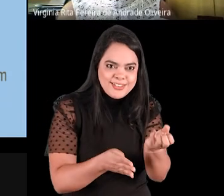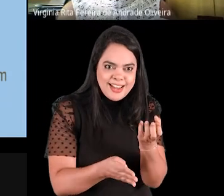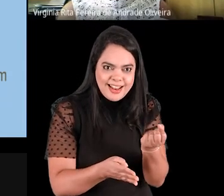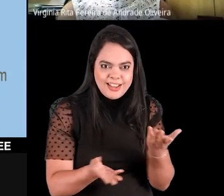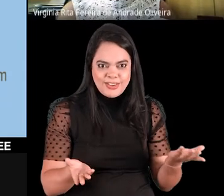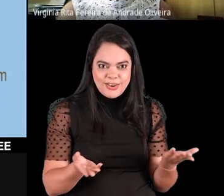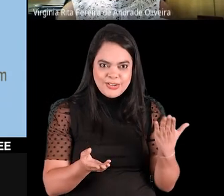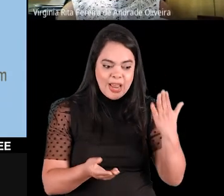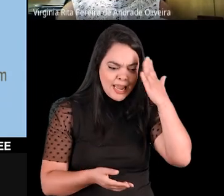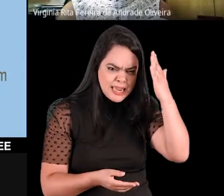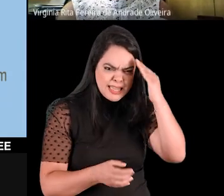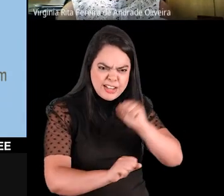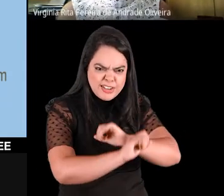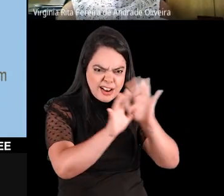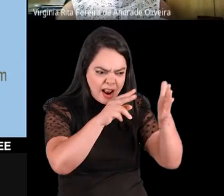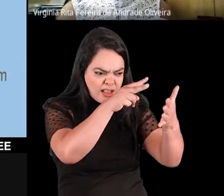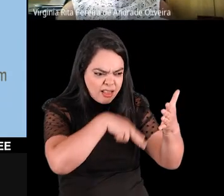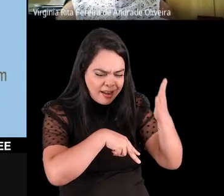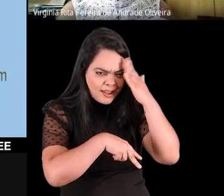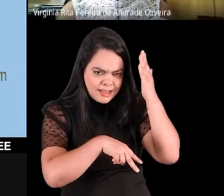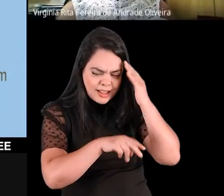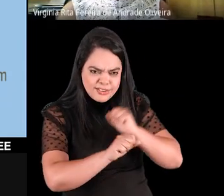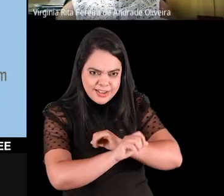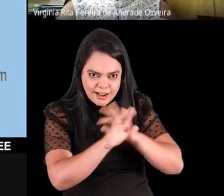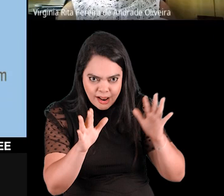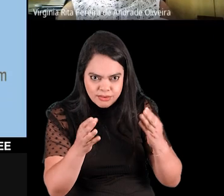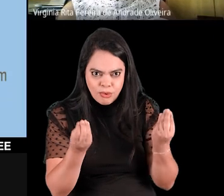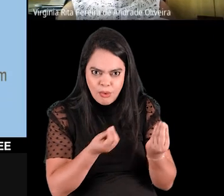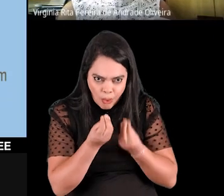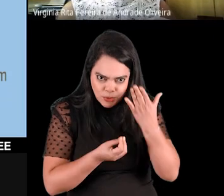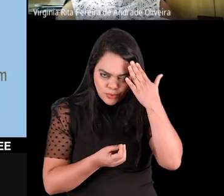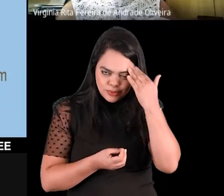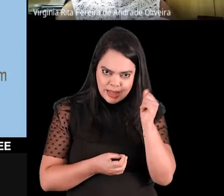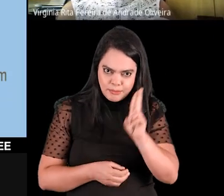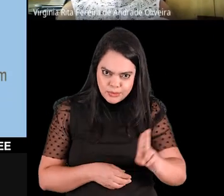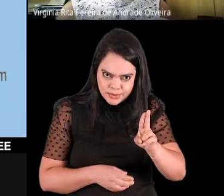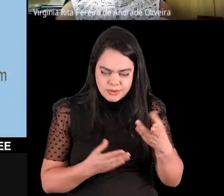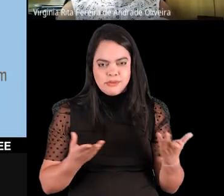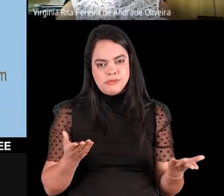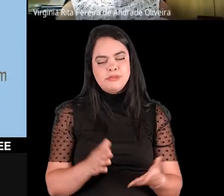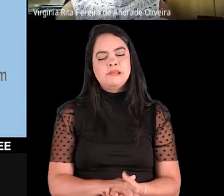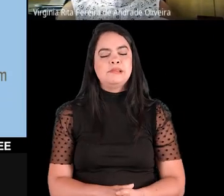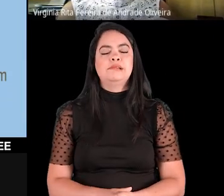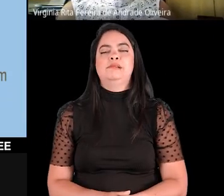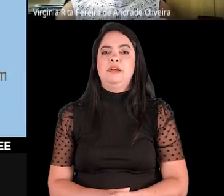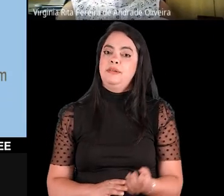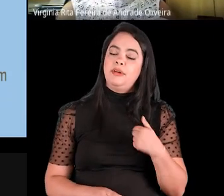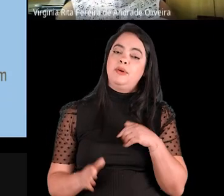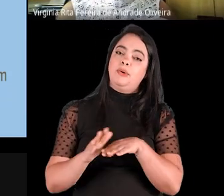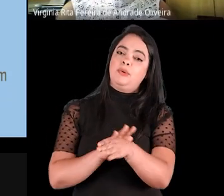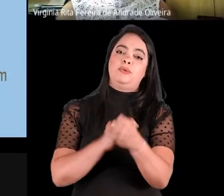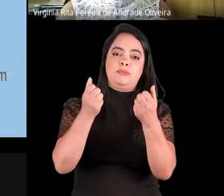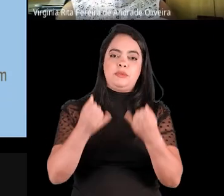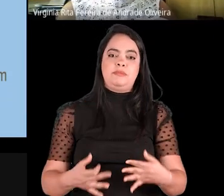essa que está sendo feita em função do recurso que está sendo usado? Né? Então, eu costumo dizer muito no AE,